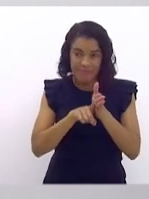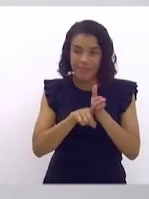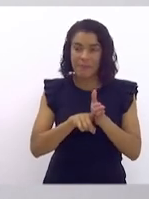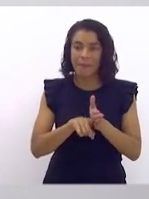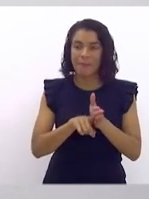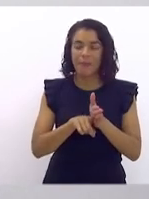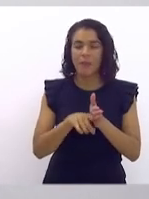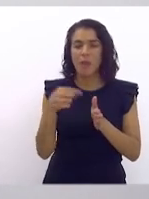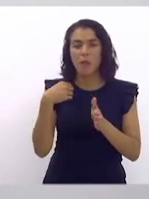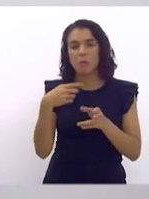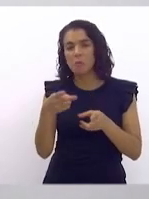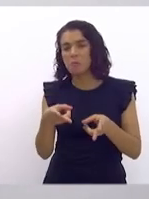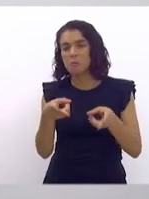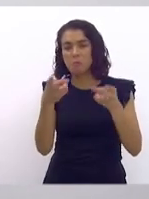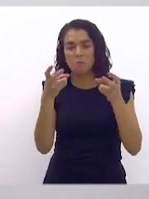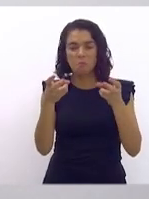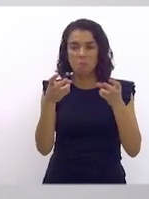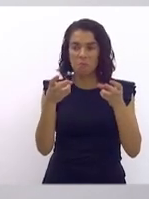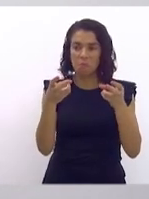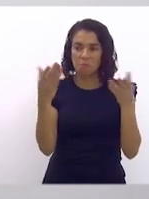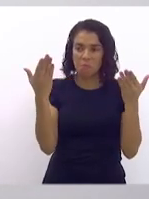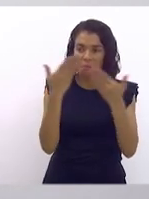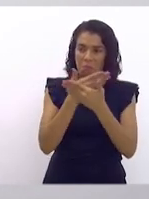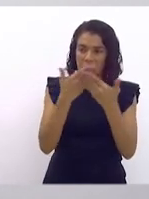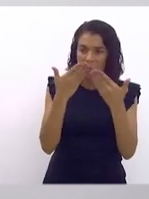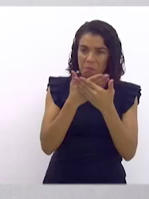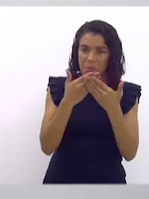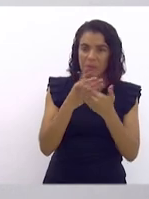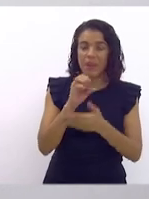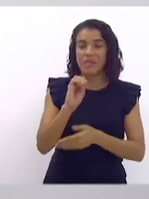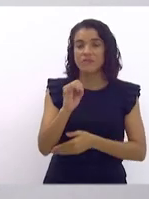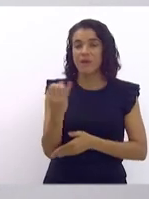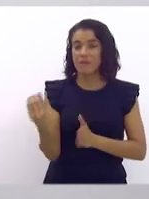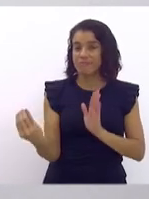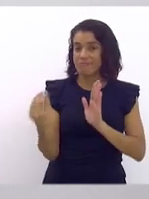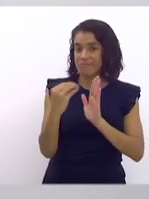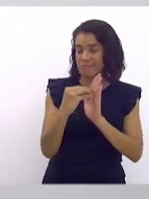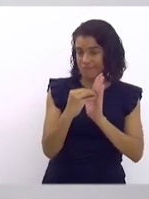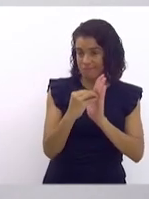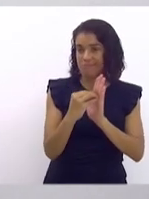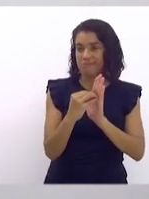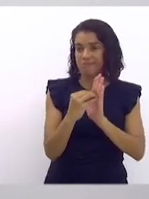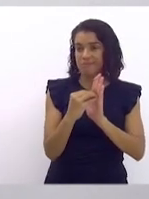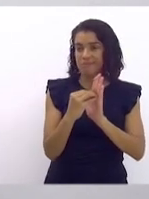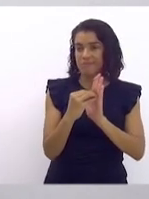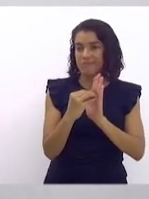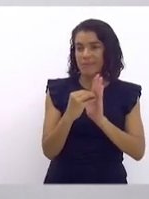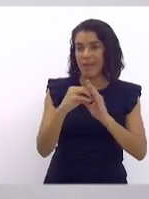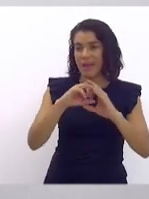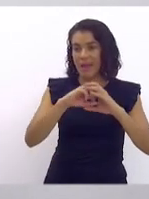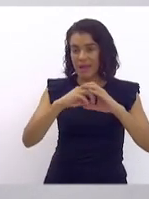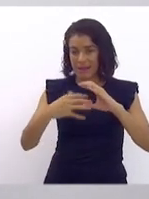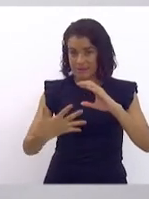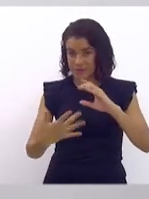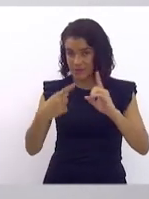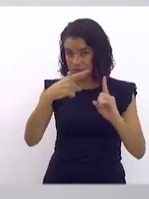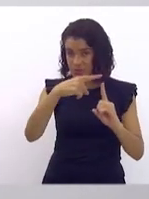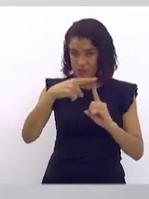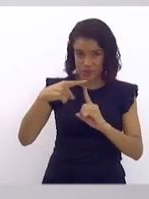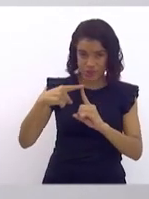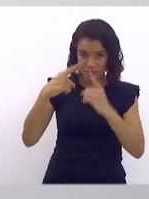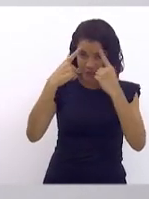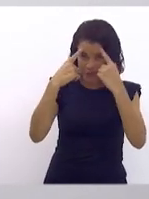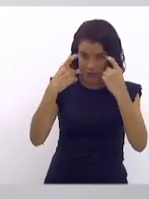não observei se vocês vão classificar esse tipo de violência,